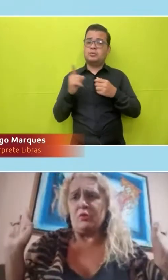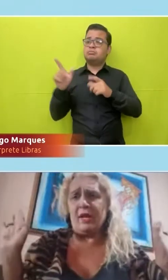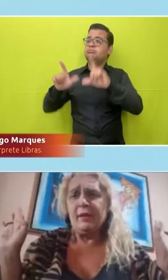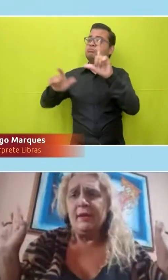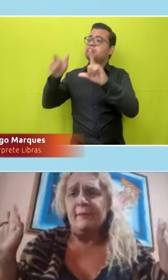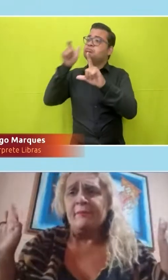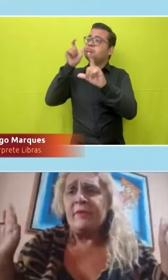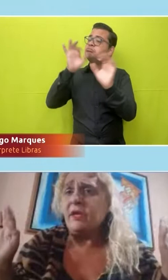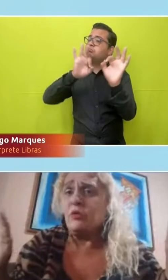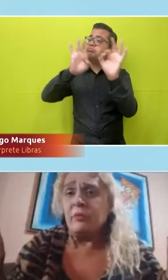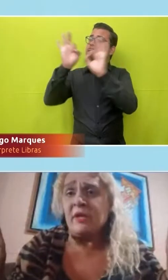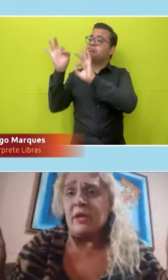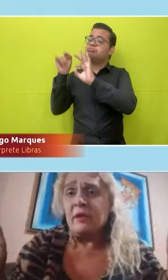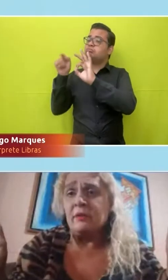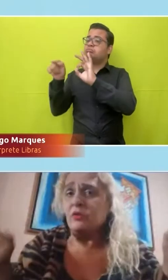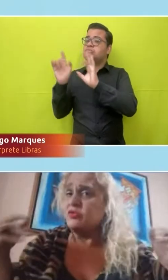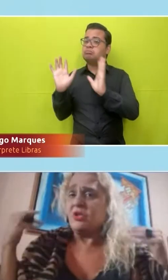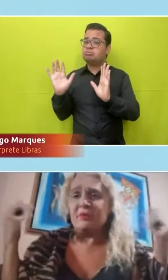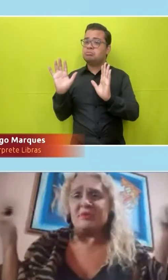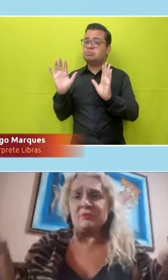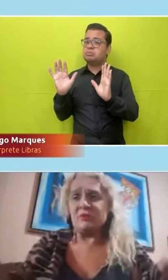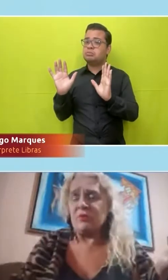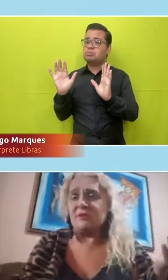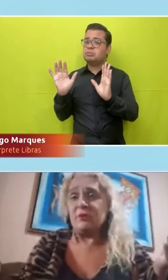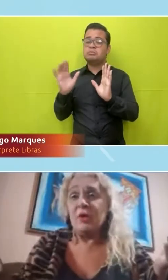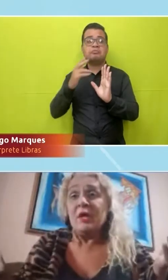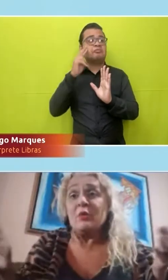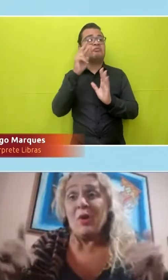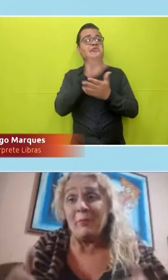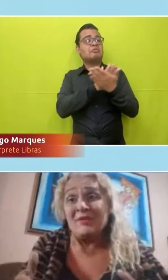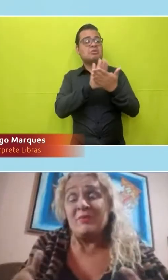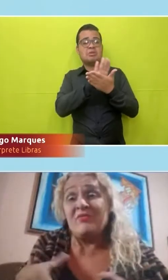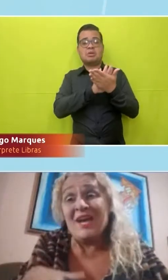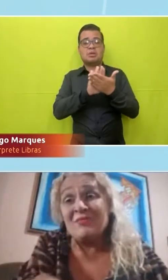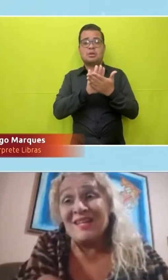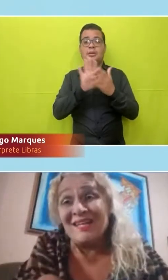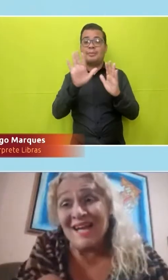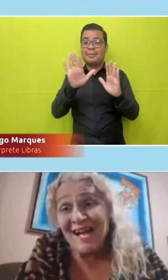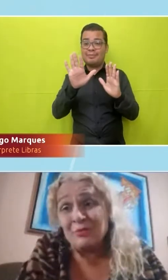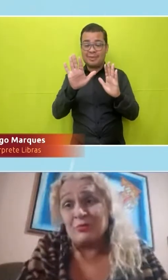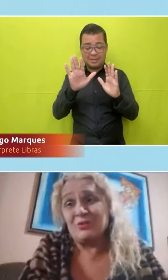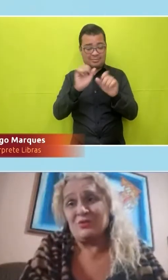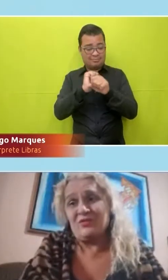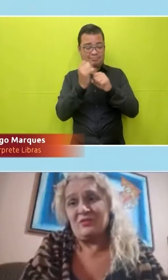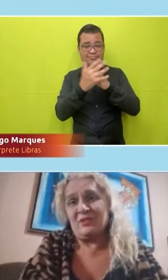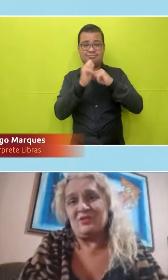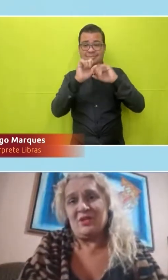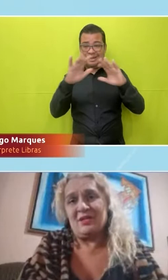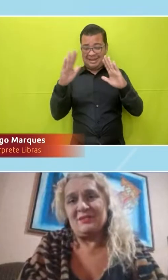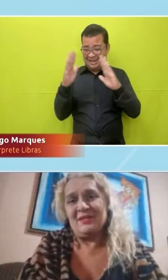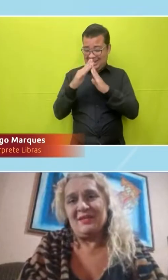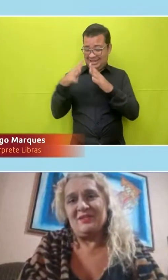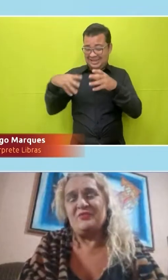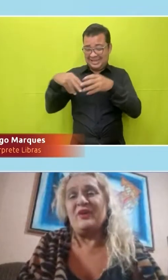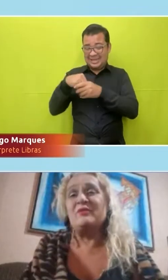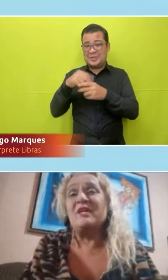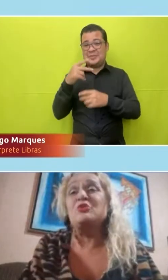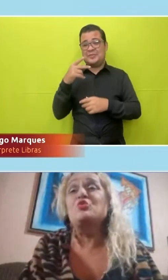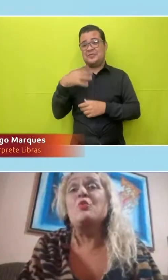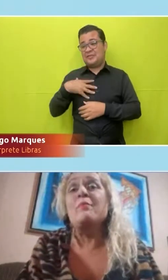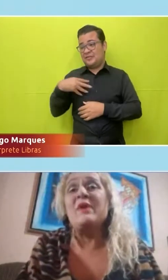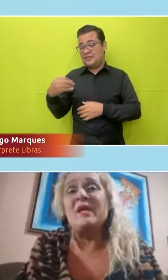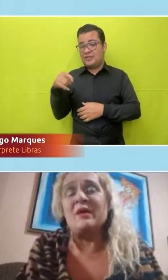futebol lá, né, e dormia. No outro dia, a mesma situação. Com a pandemia, ficaram trancados com seus filhos dentro de casa. E tiveram